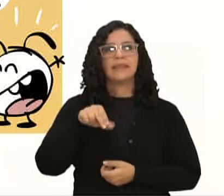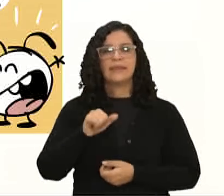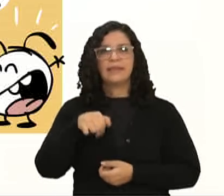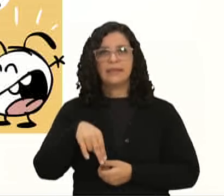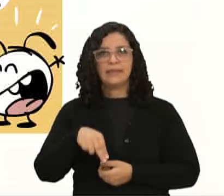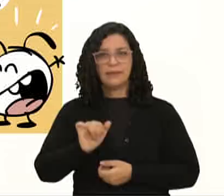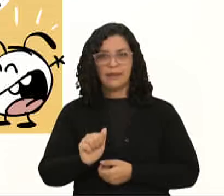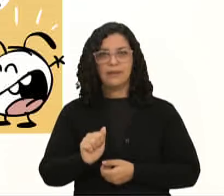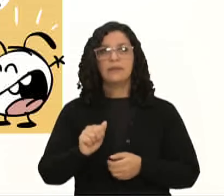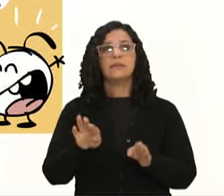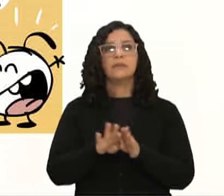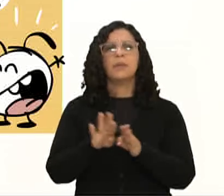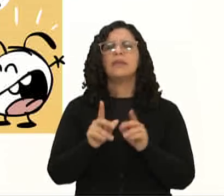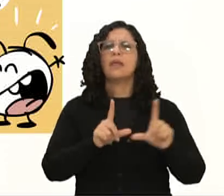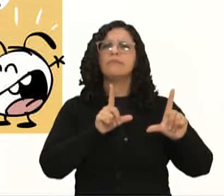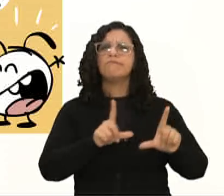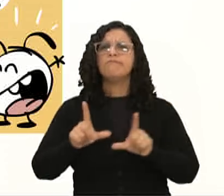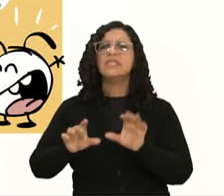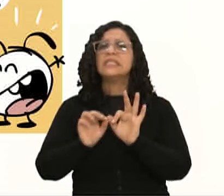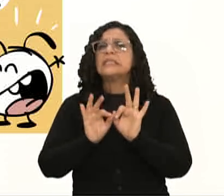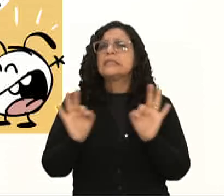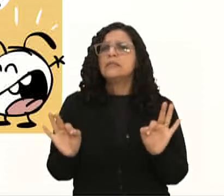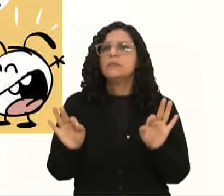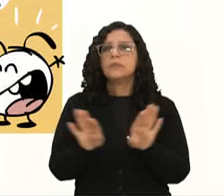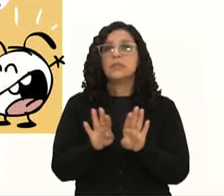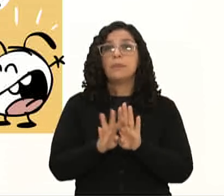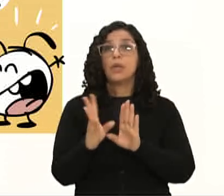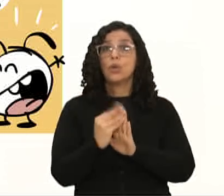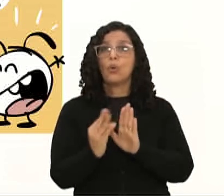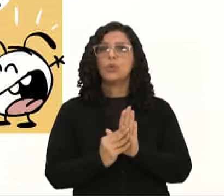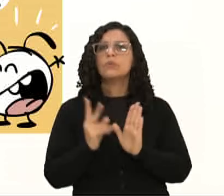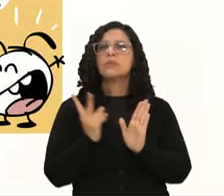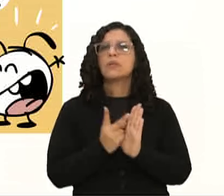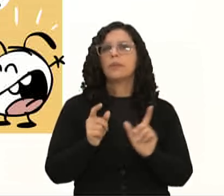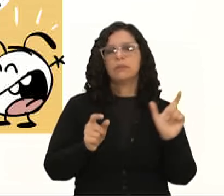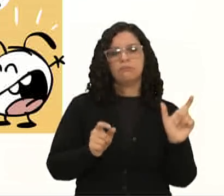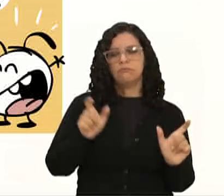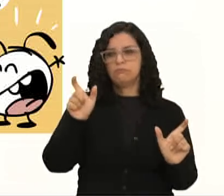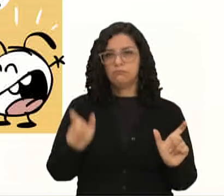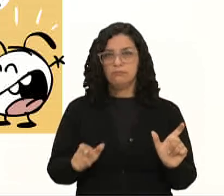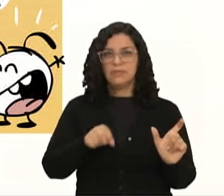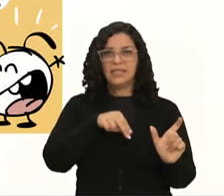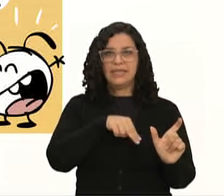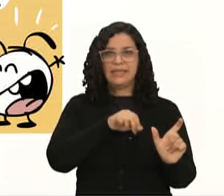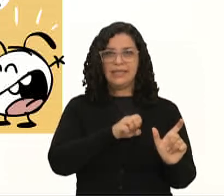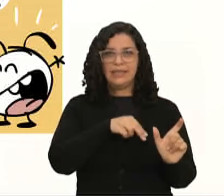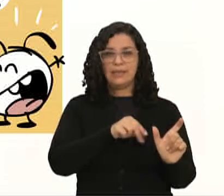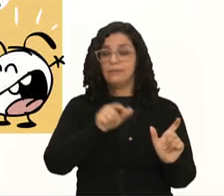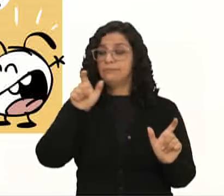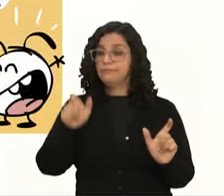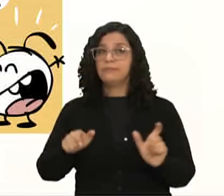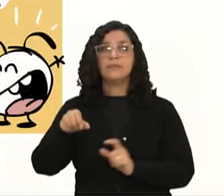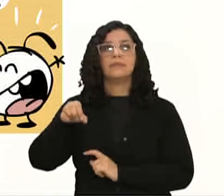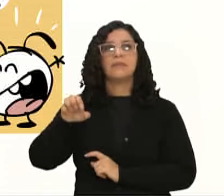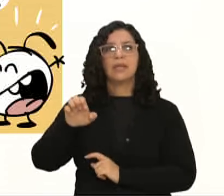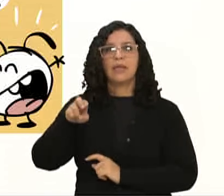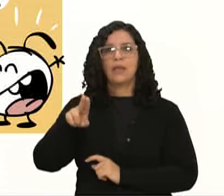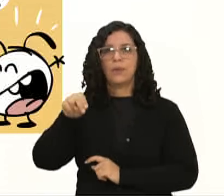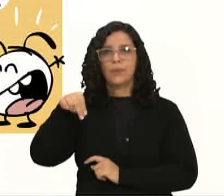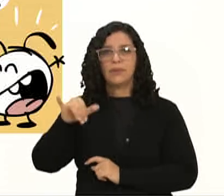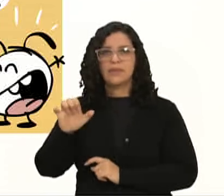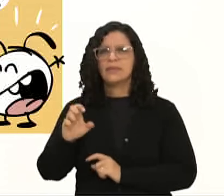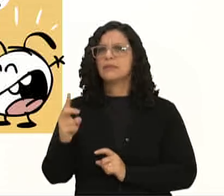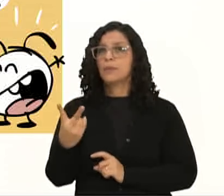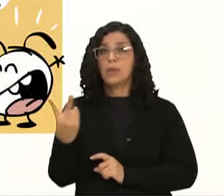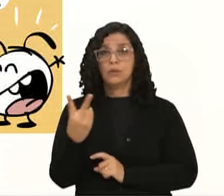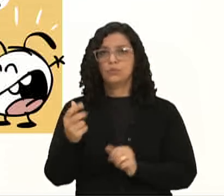faixa possui um estilo gráfico simples e contém 2 personagens. Então, essa tirinha vocês sempre vão encontrar esses